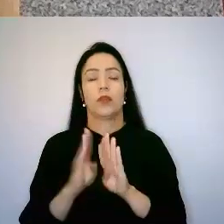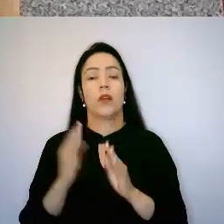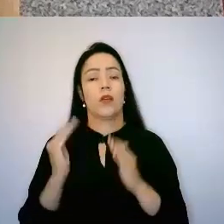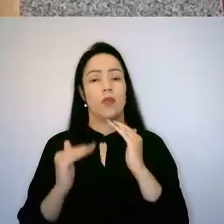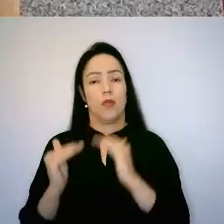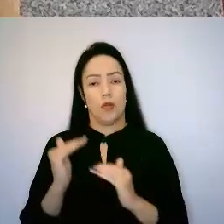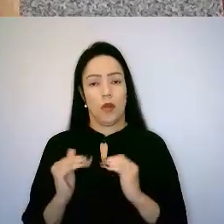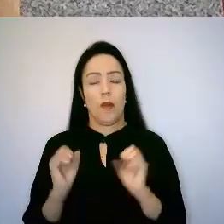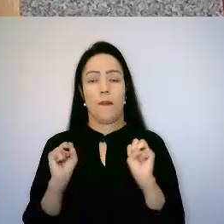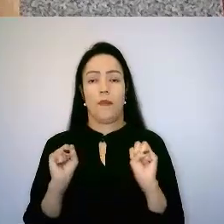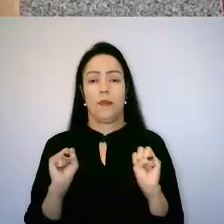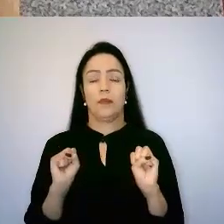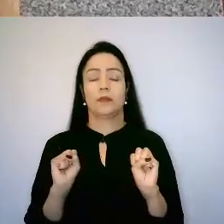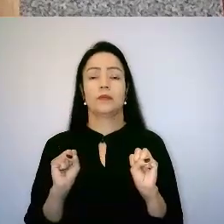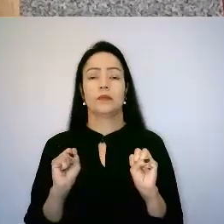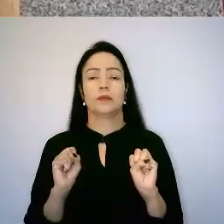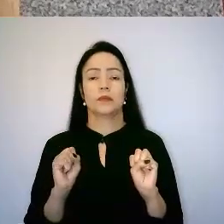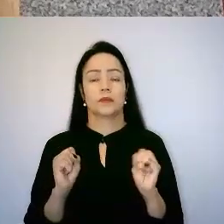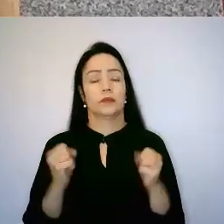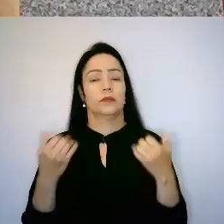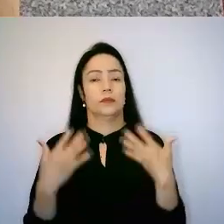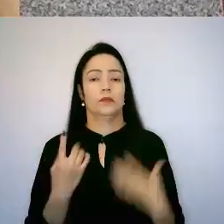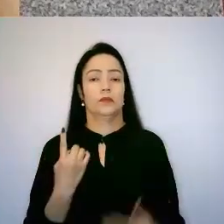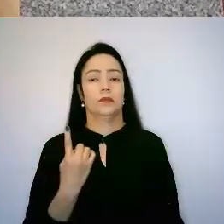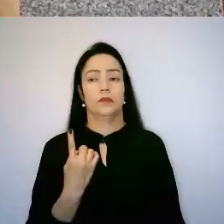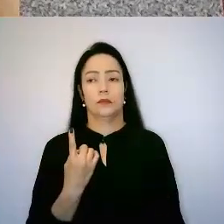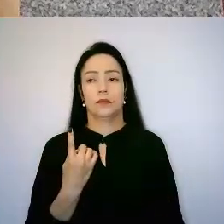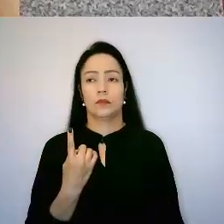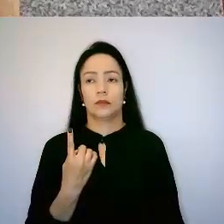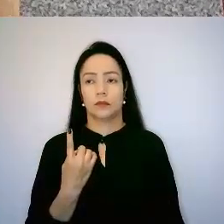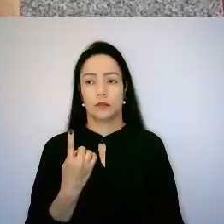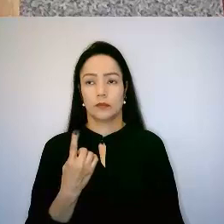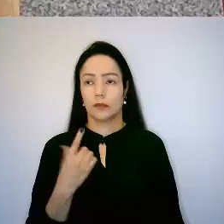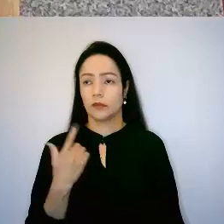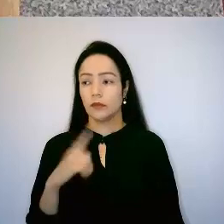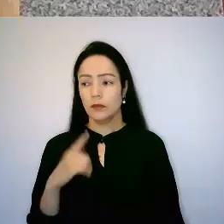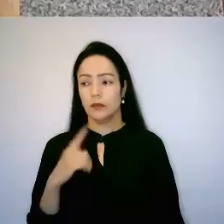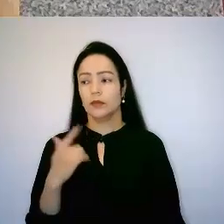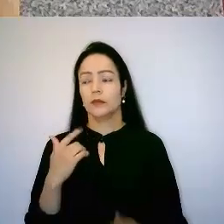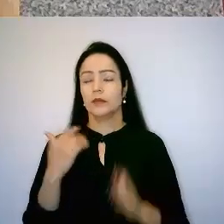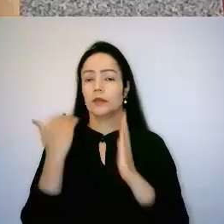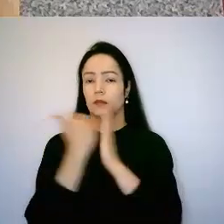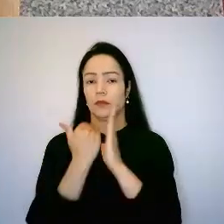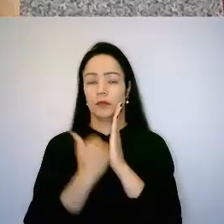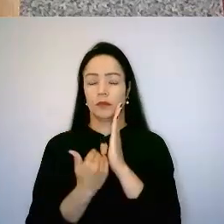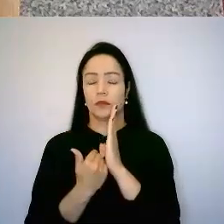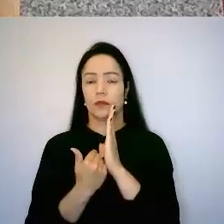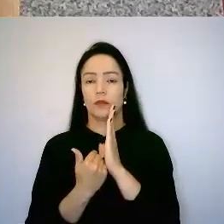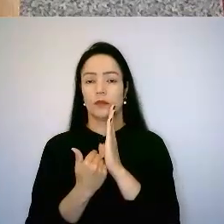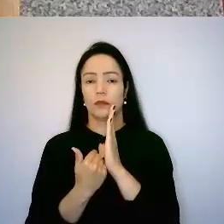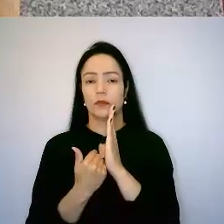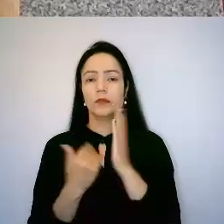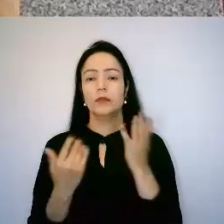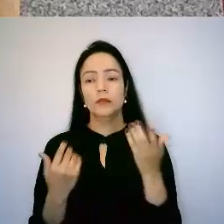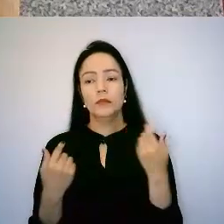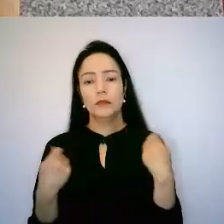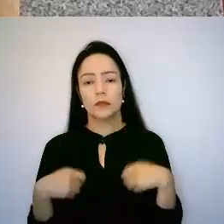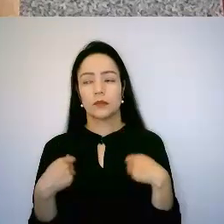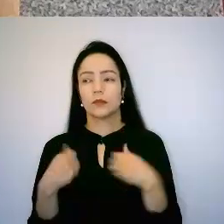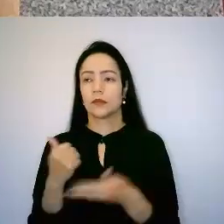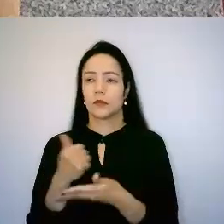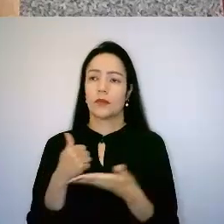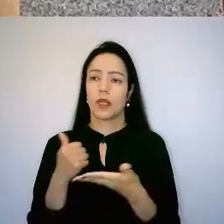sobre uma alegação alegação de que não estaria cumprido o requisito subjetivo que seria basicamente